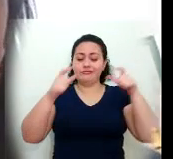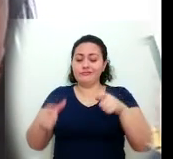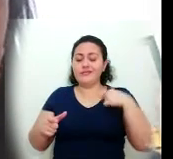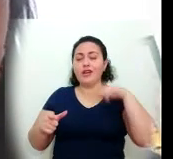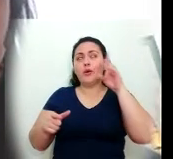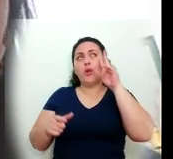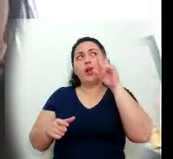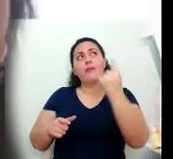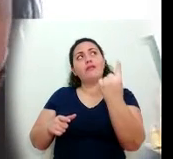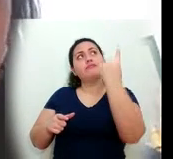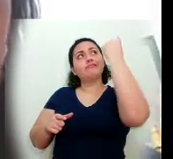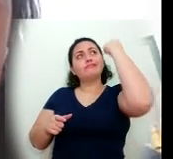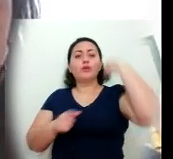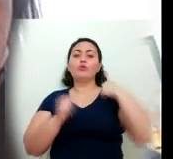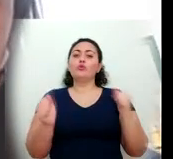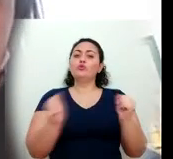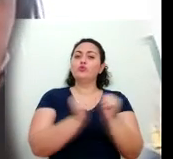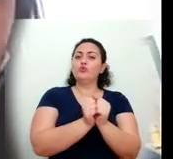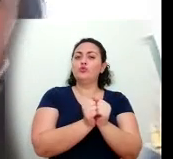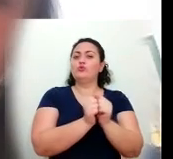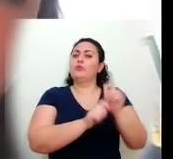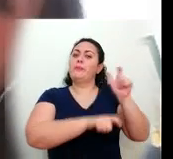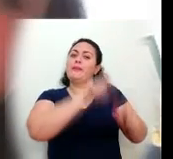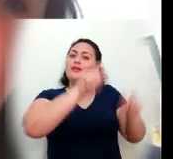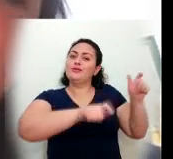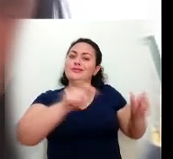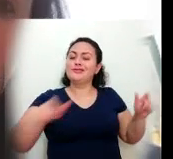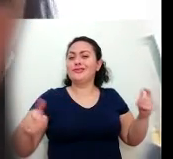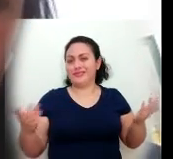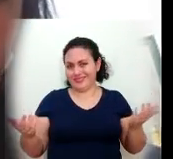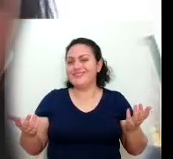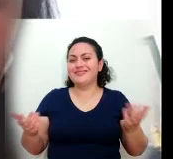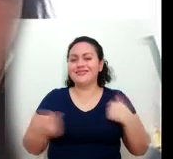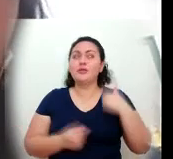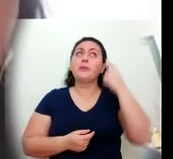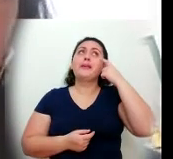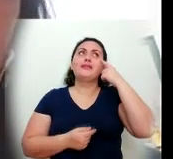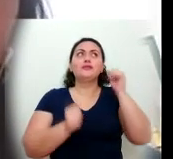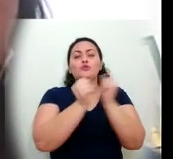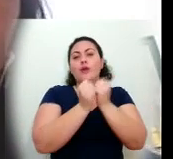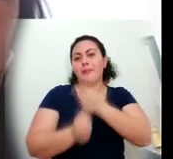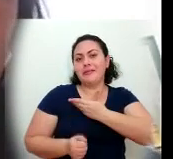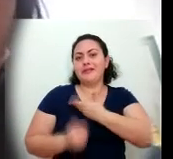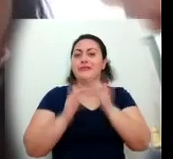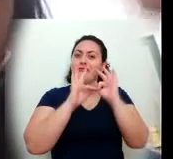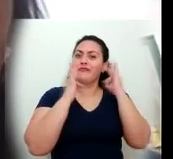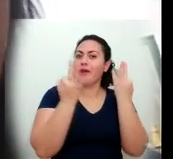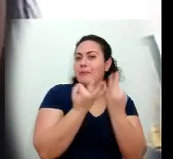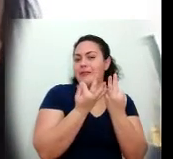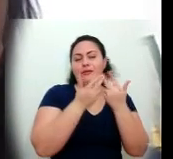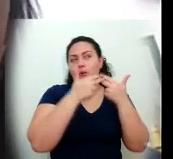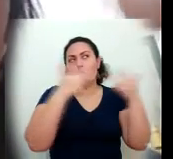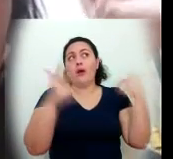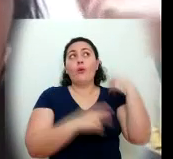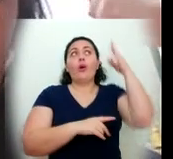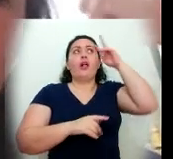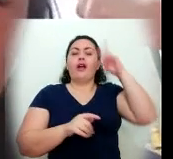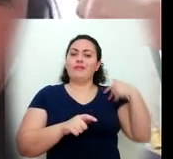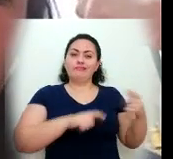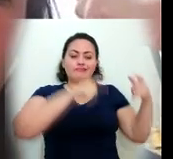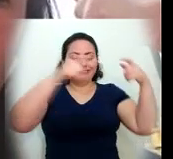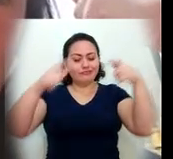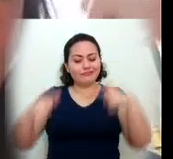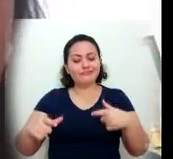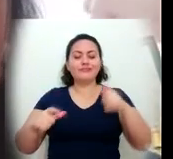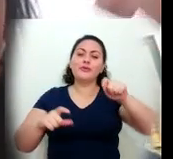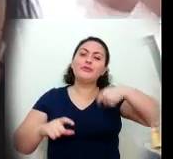né? Trazer de novo o momento que estava junto, né? Junto com os amigos, com a família, com os familiares, né? Então, eu